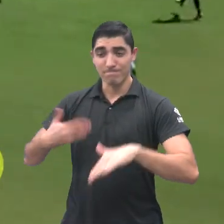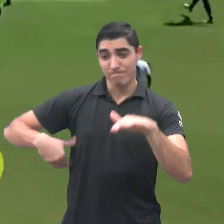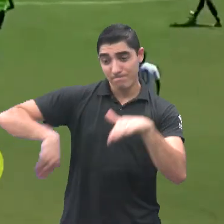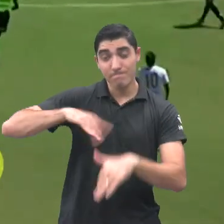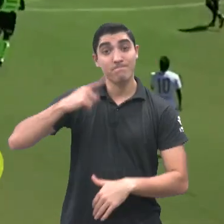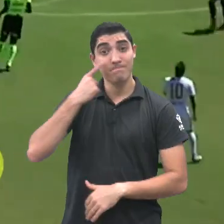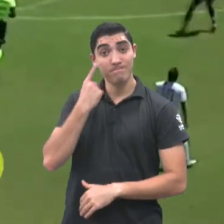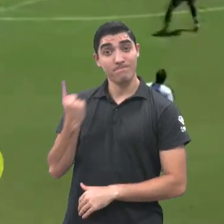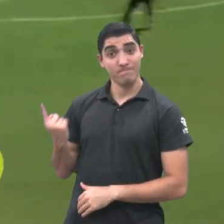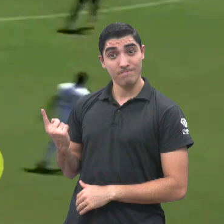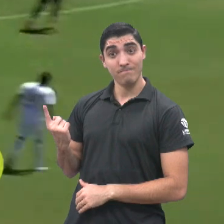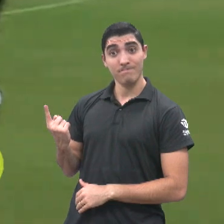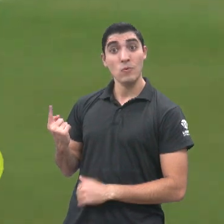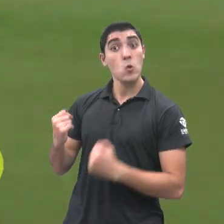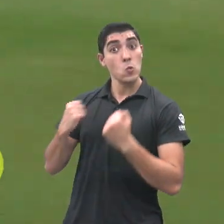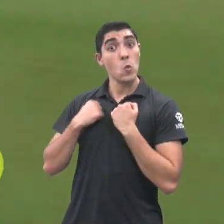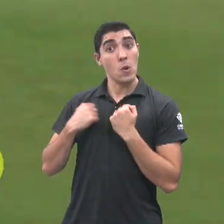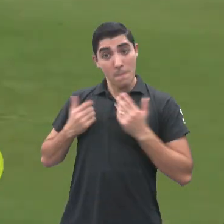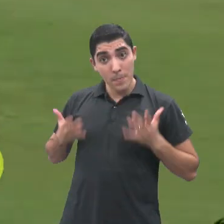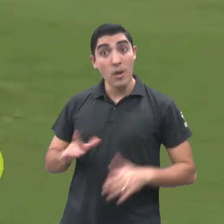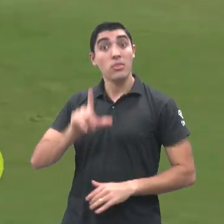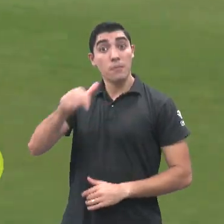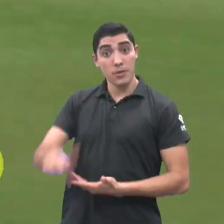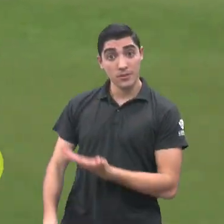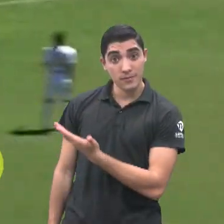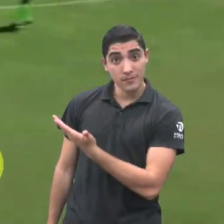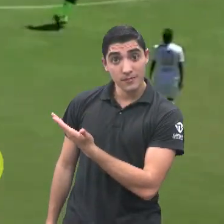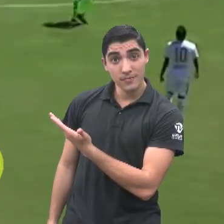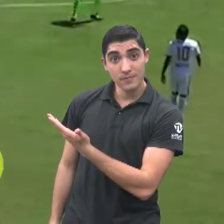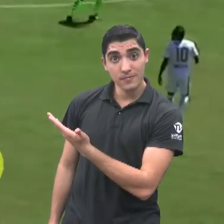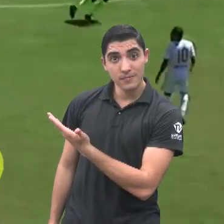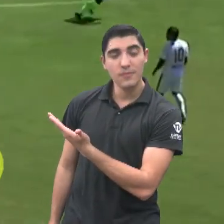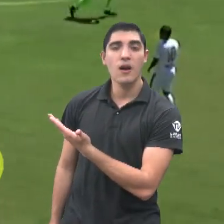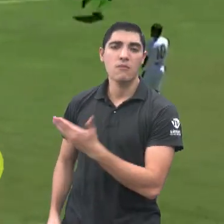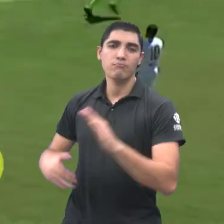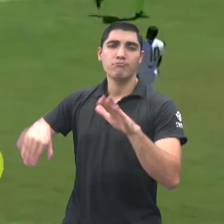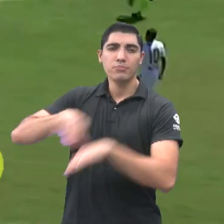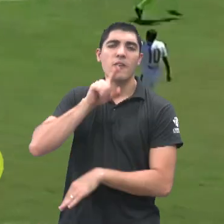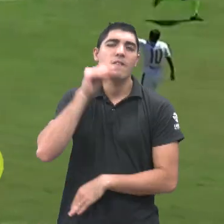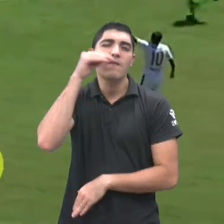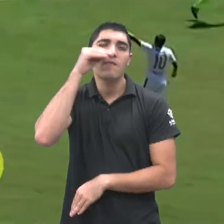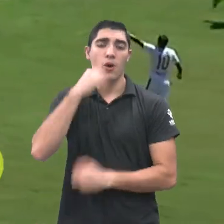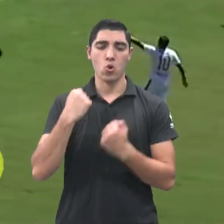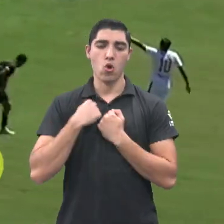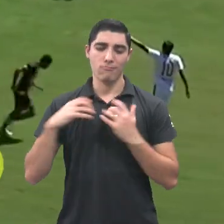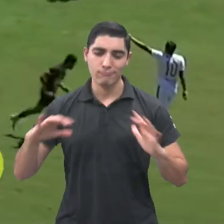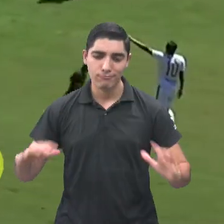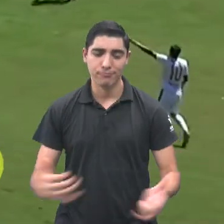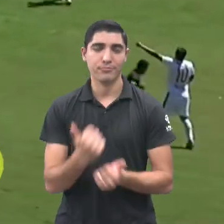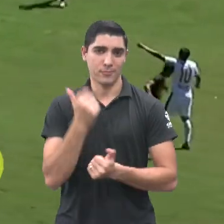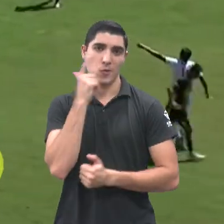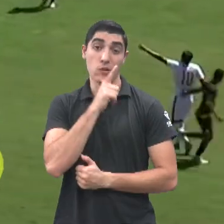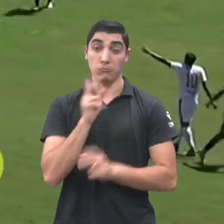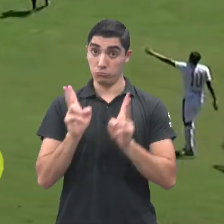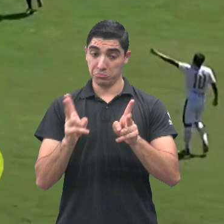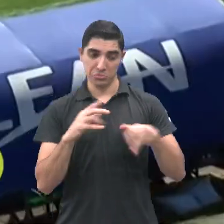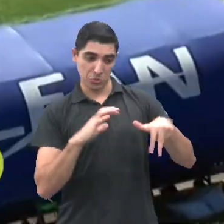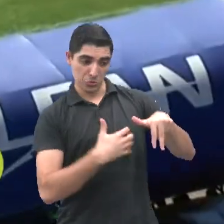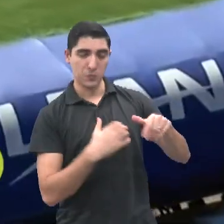Vinícius Oliveira defendeu de joelhos. No rebote, Diogo pegou de primeira em cima de Vinícius. Segue 1-0